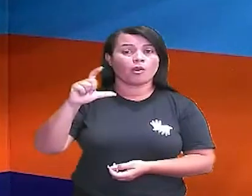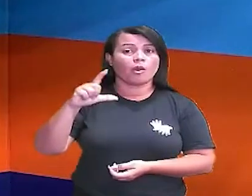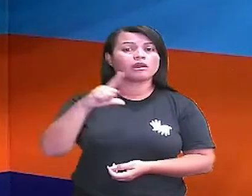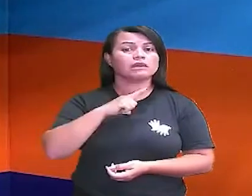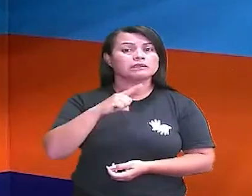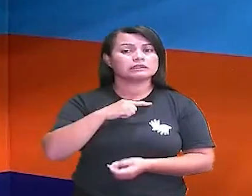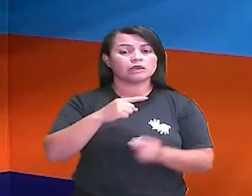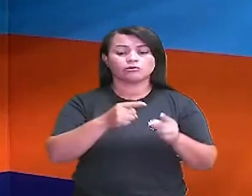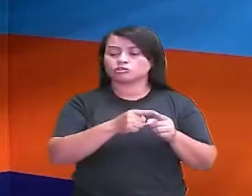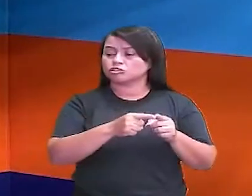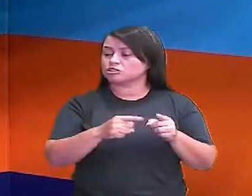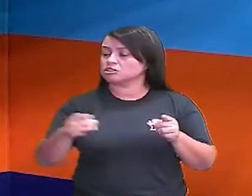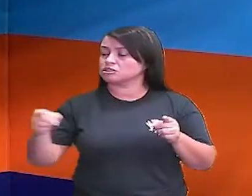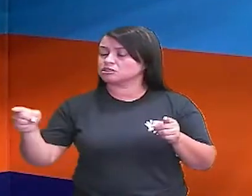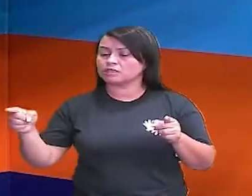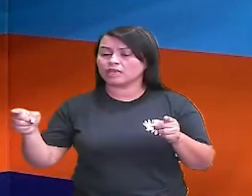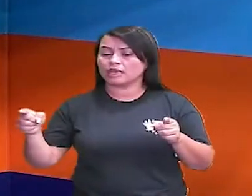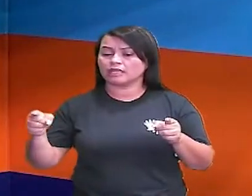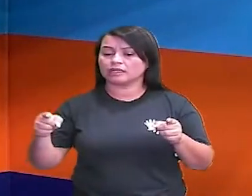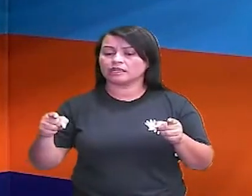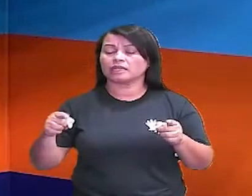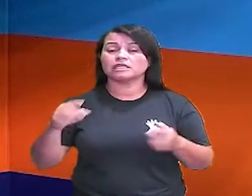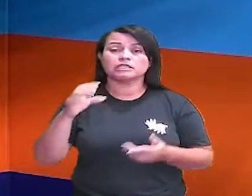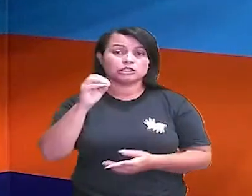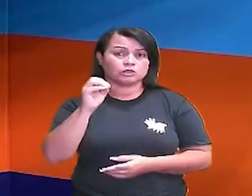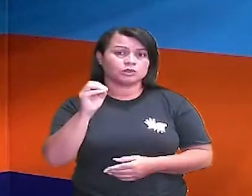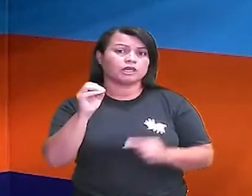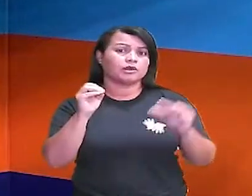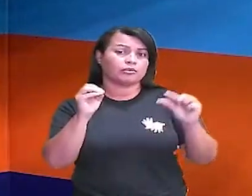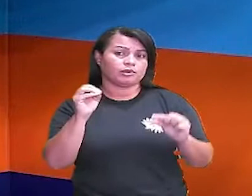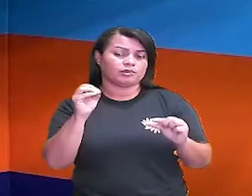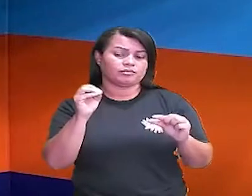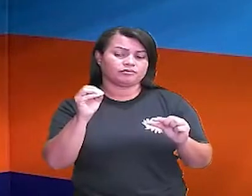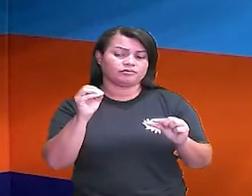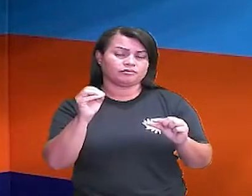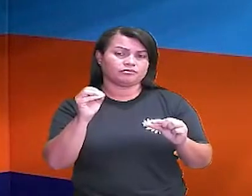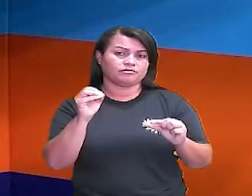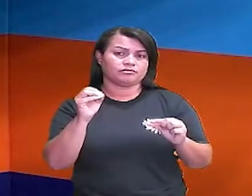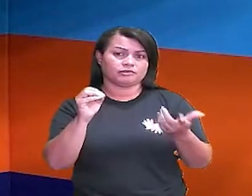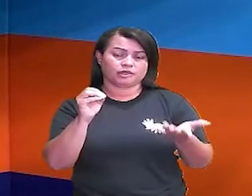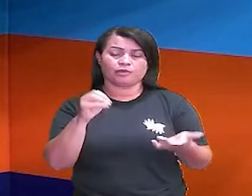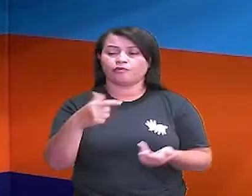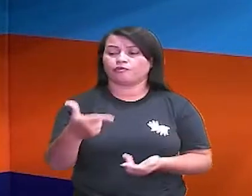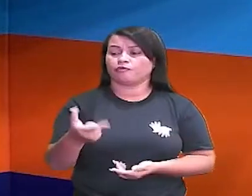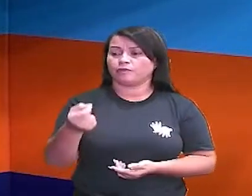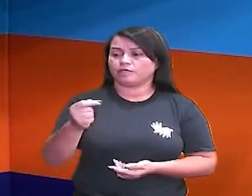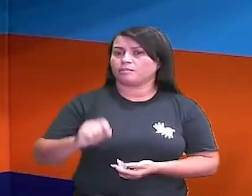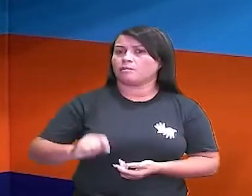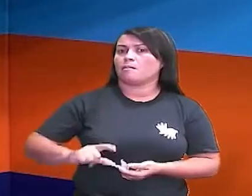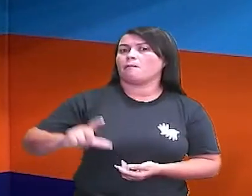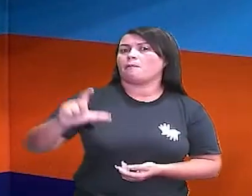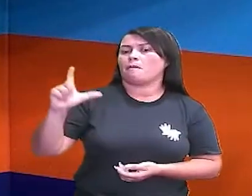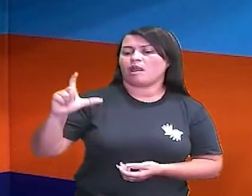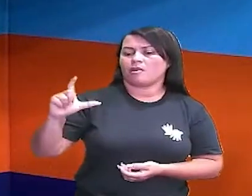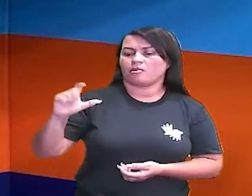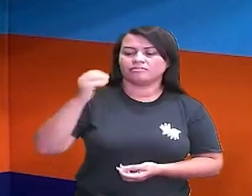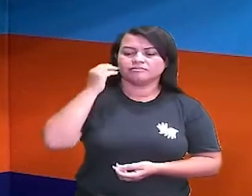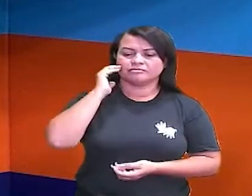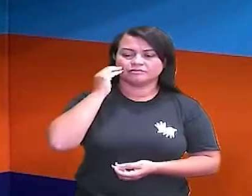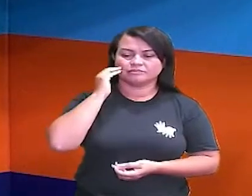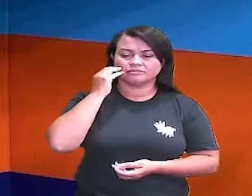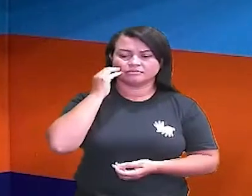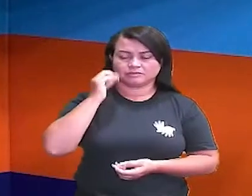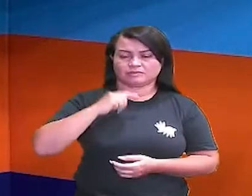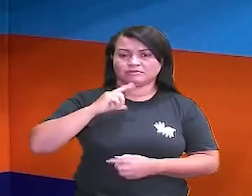reta numérica? Se o 0 é o menor, o nosso 20 vai ser o maior, não é isso?